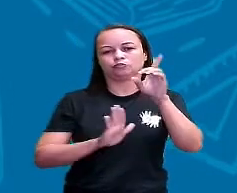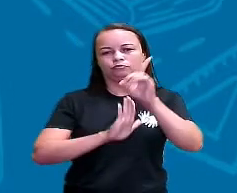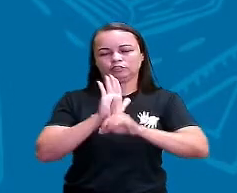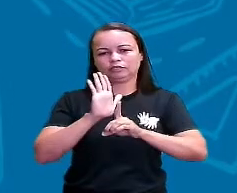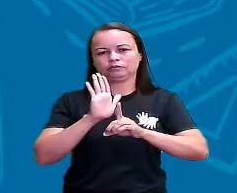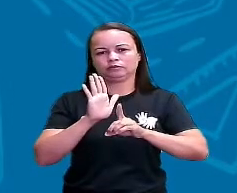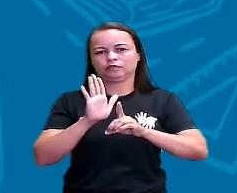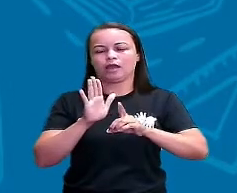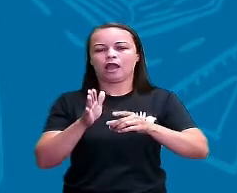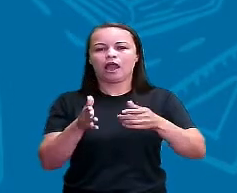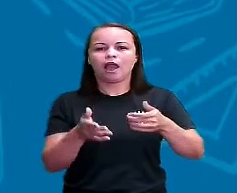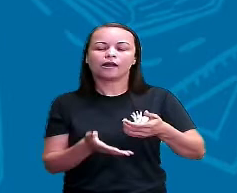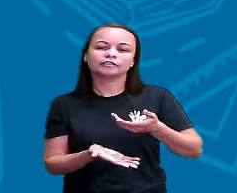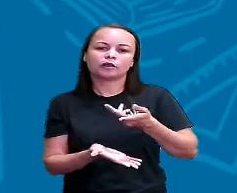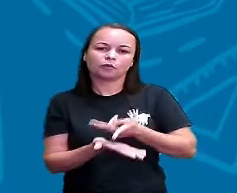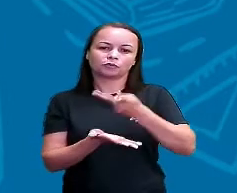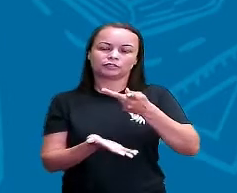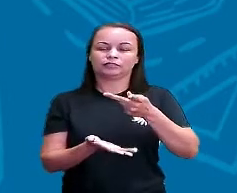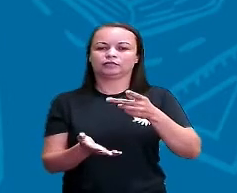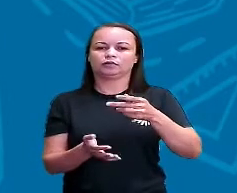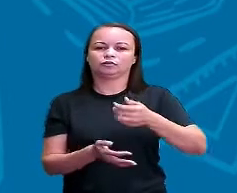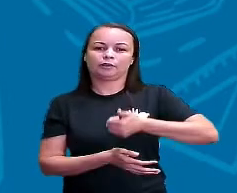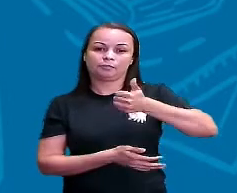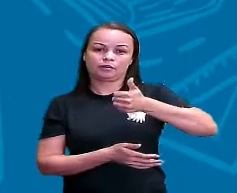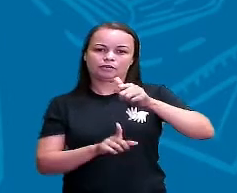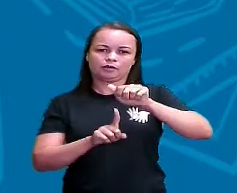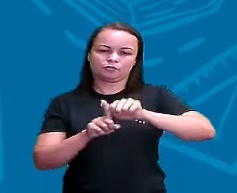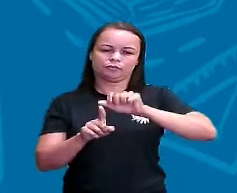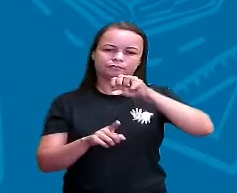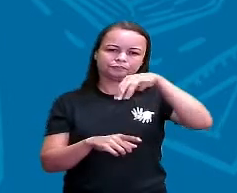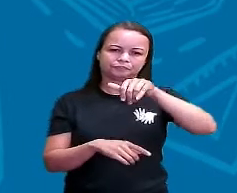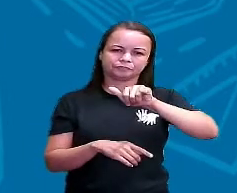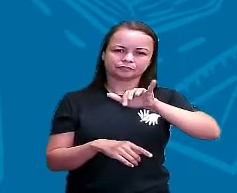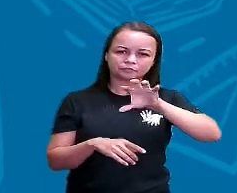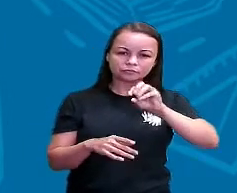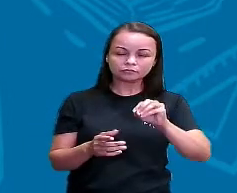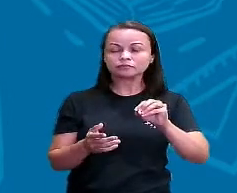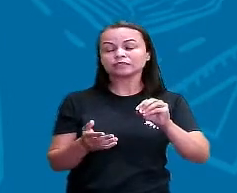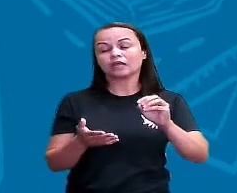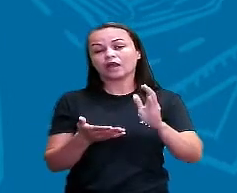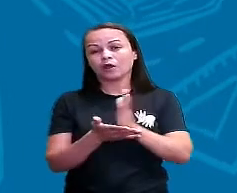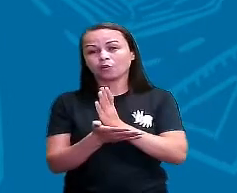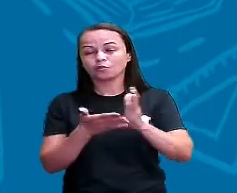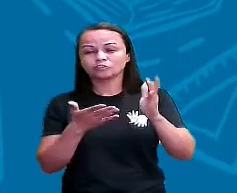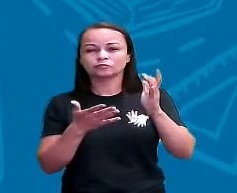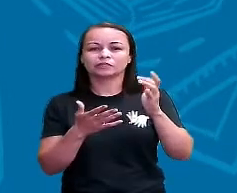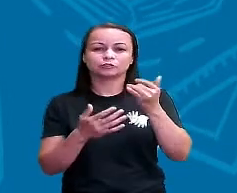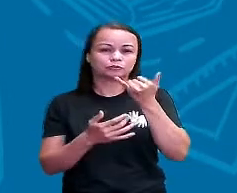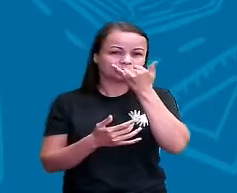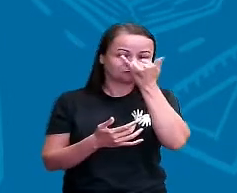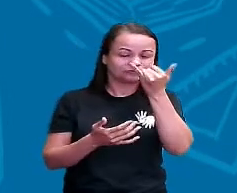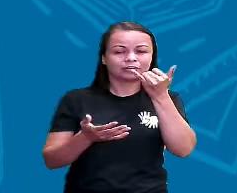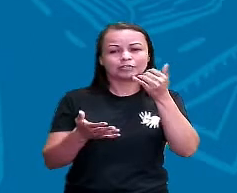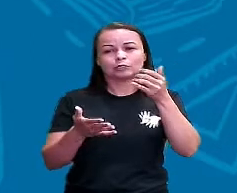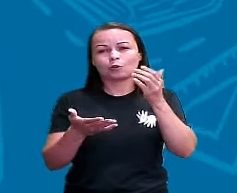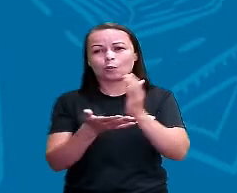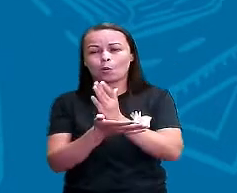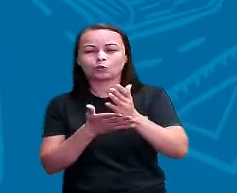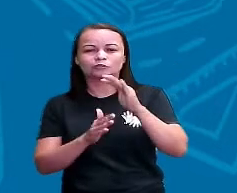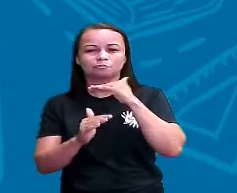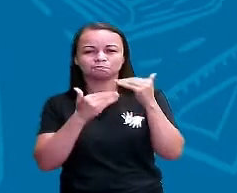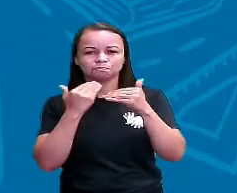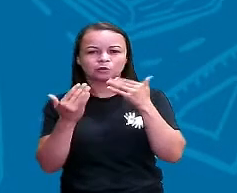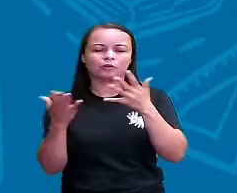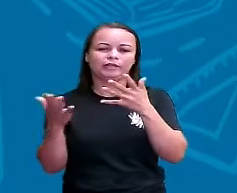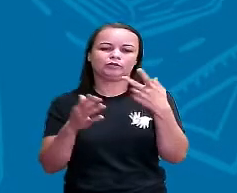de maio. Muita gente se machucou, algumas pessoas morreram, tanto trabalhadores quanto policiais. E esse dia